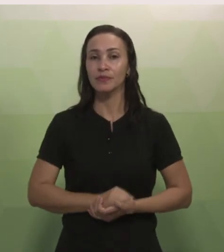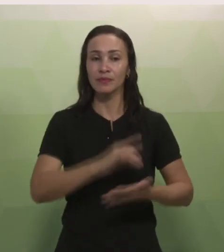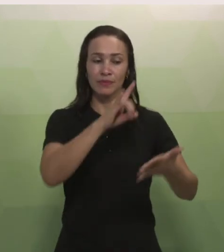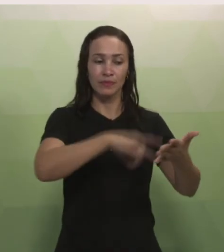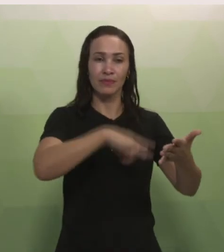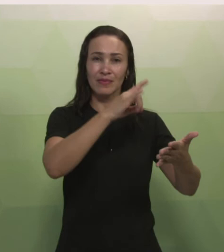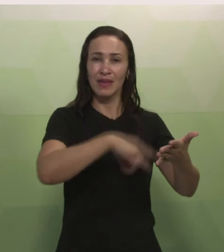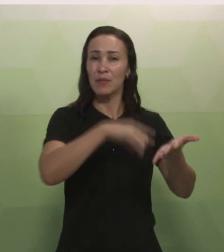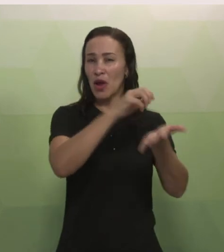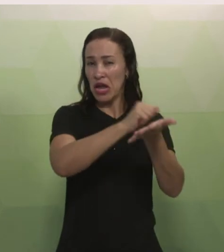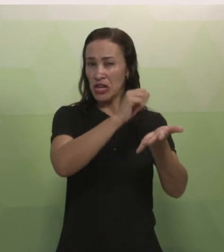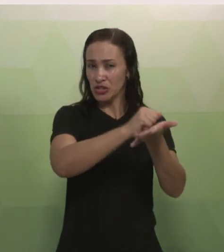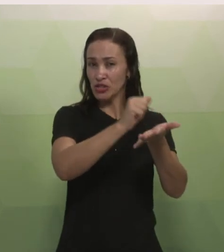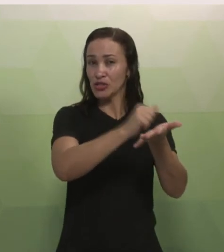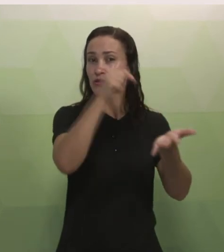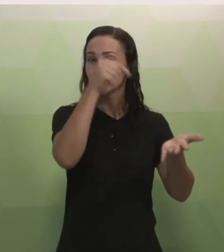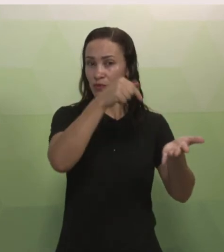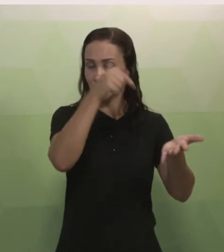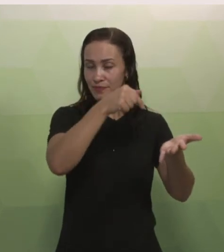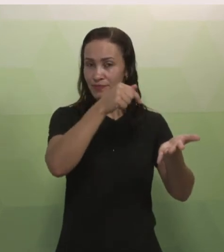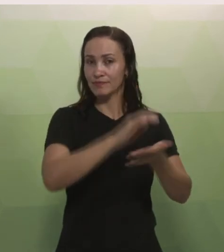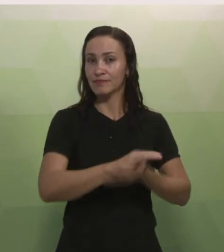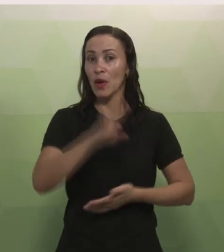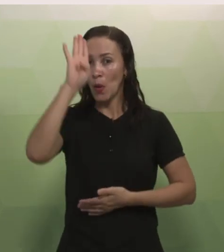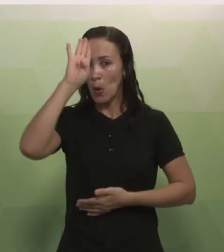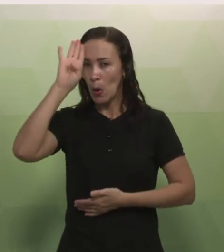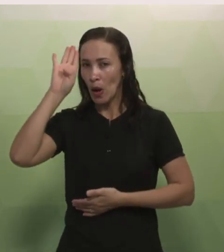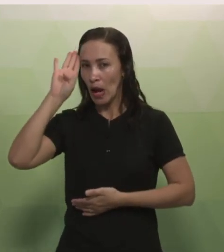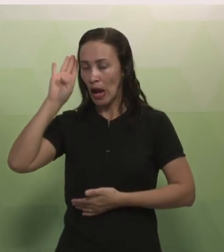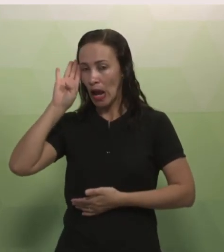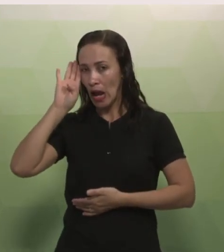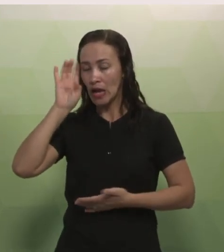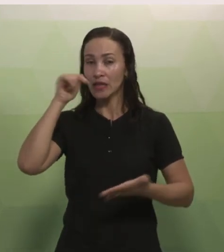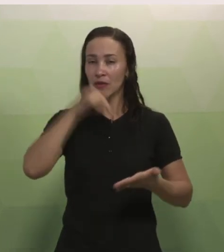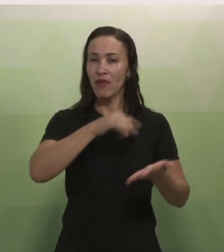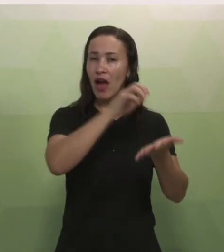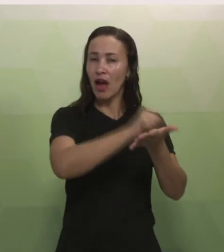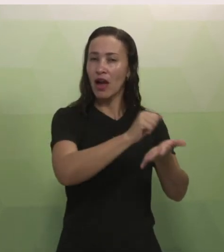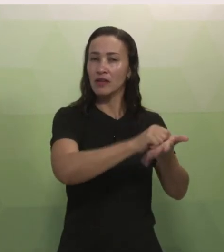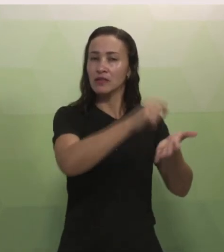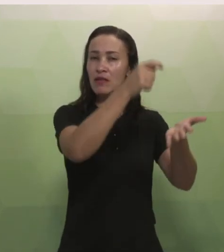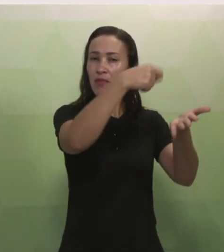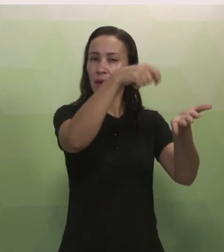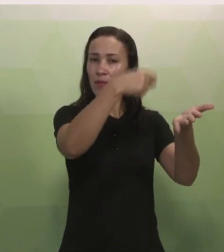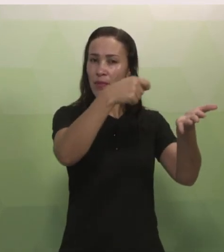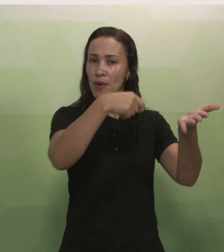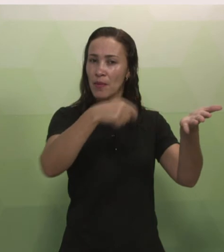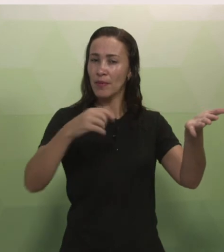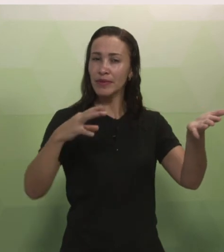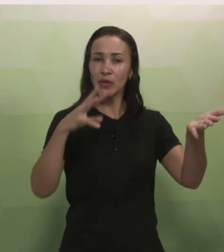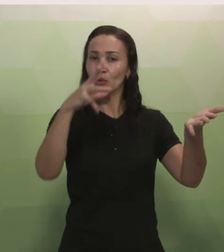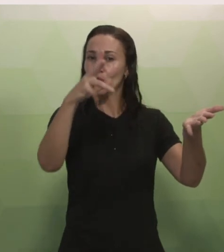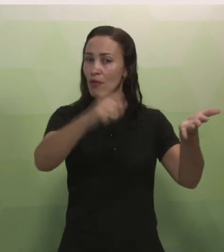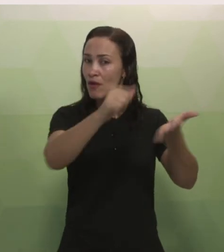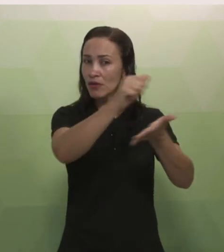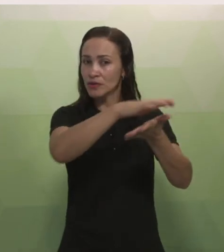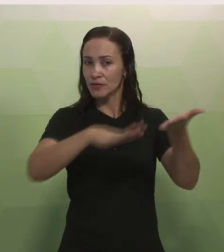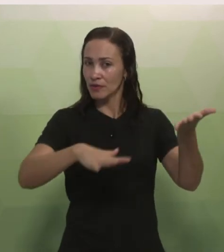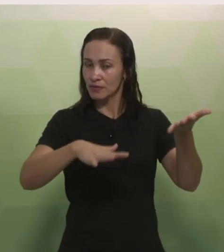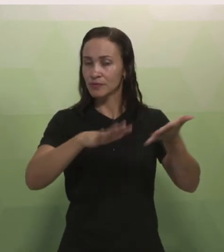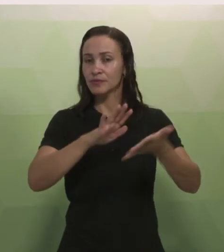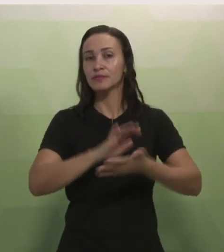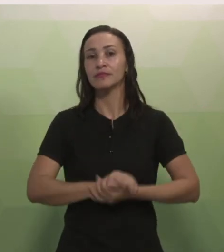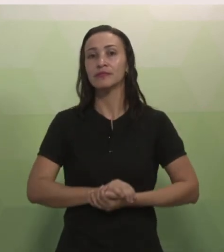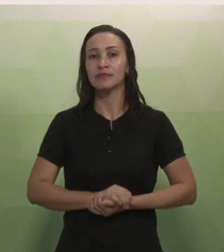4, que é o formulário de registro. É aqui que o acadêmico vai registrar todas as